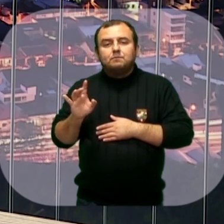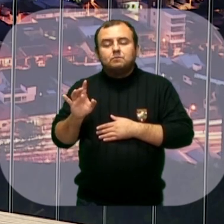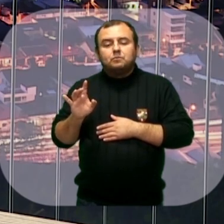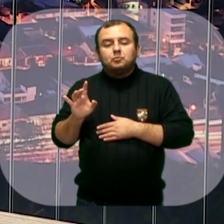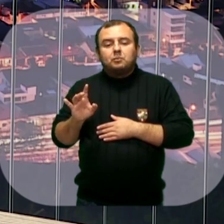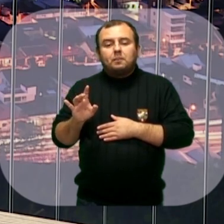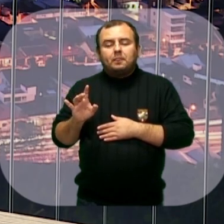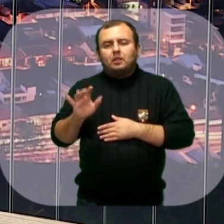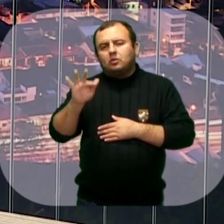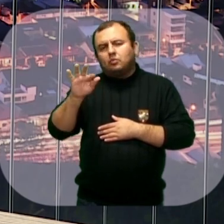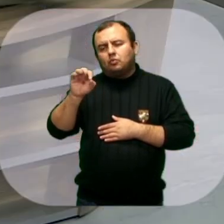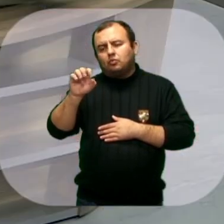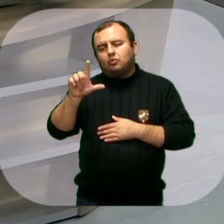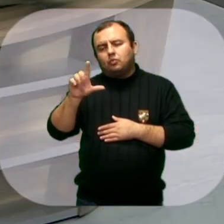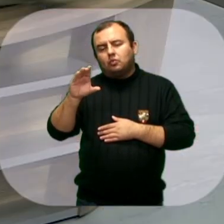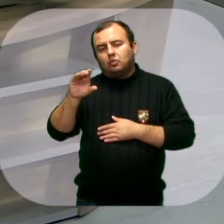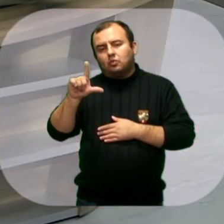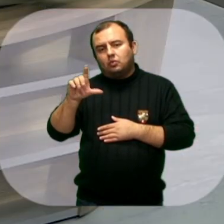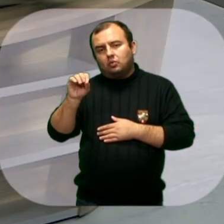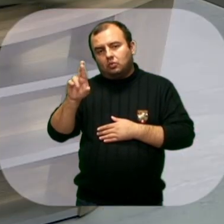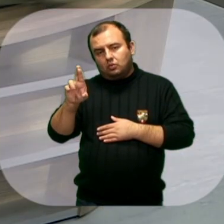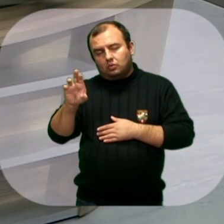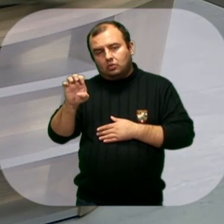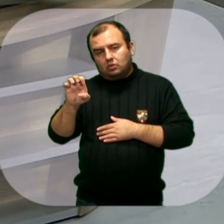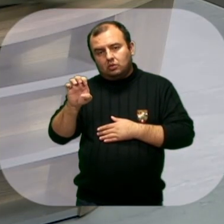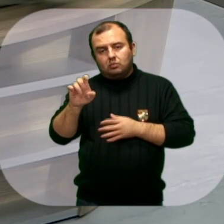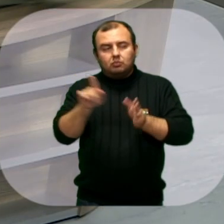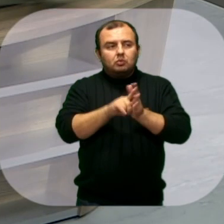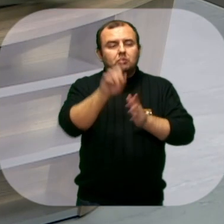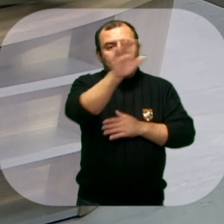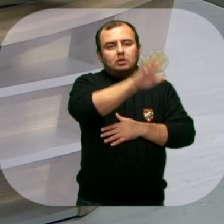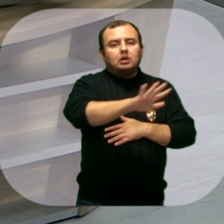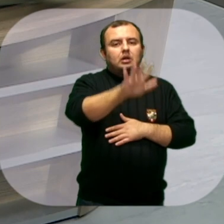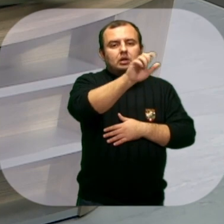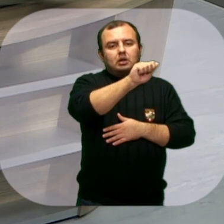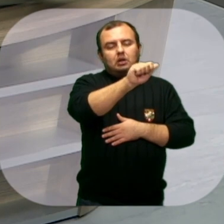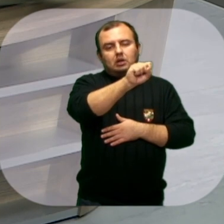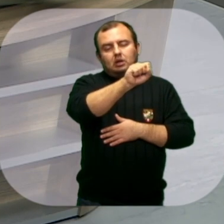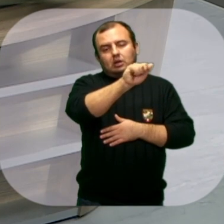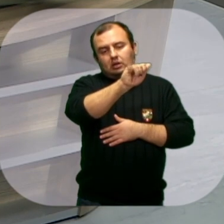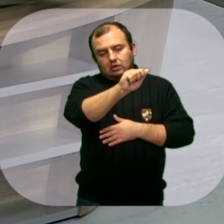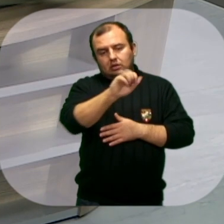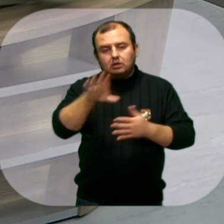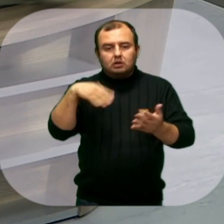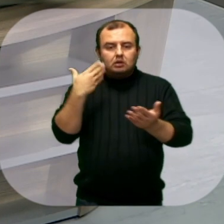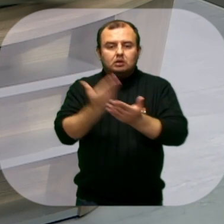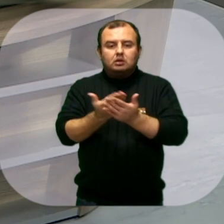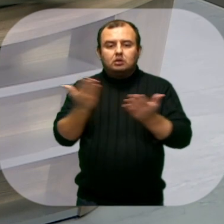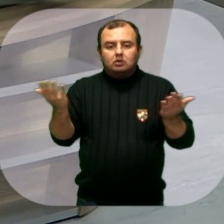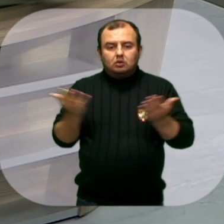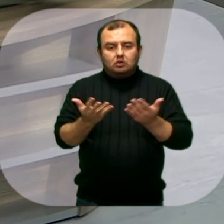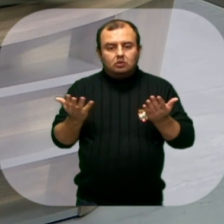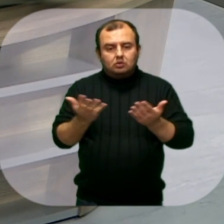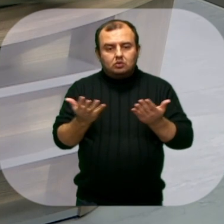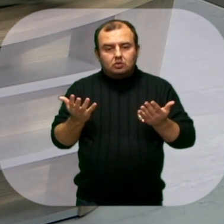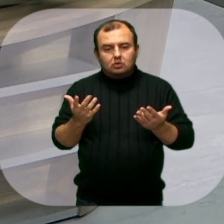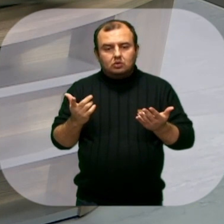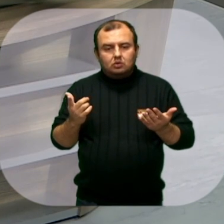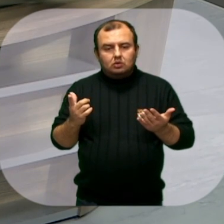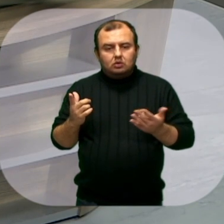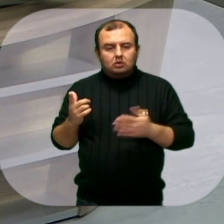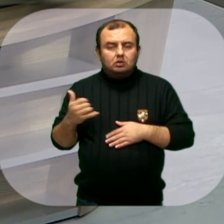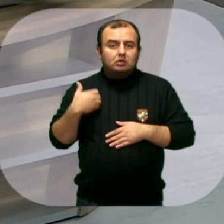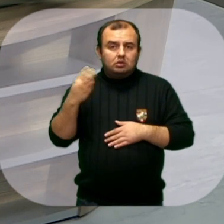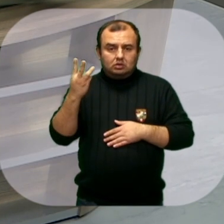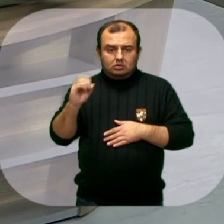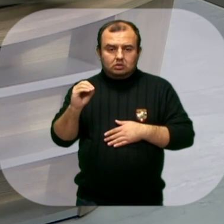de folclore da Ásia. E até hoje, de vez em quando, ela já tem mais de